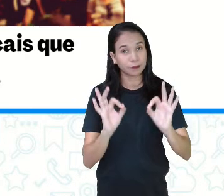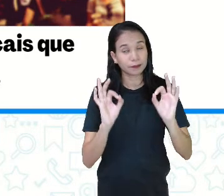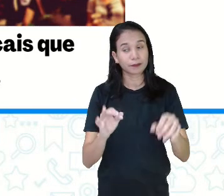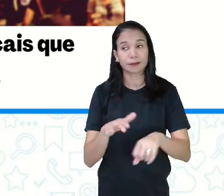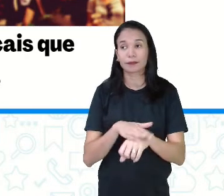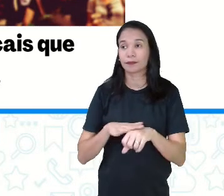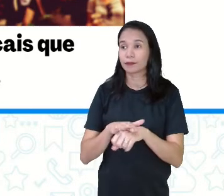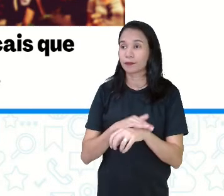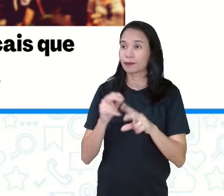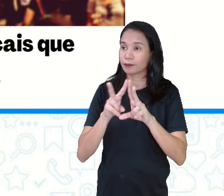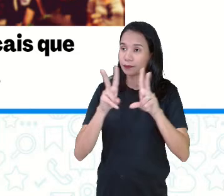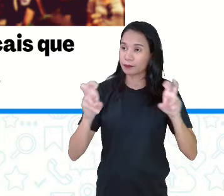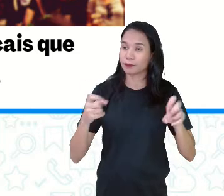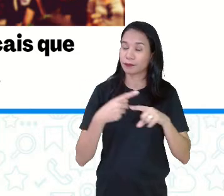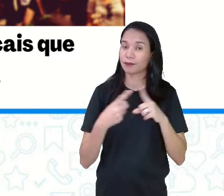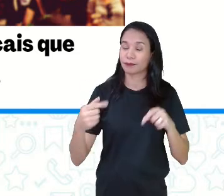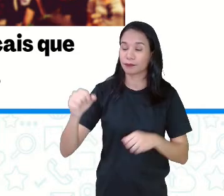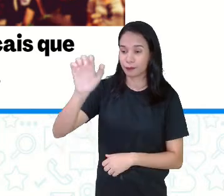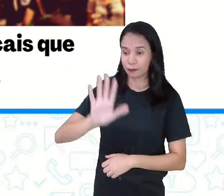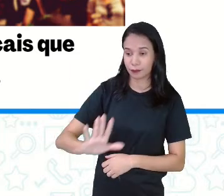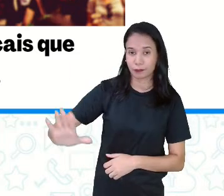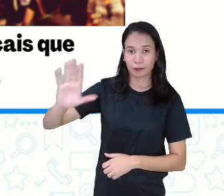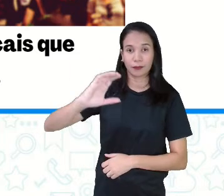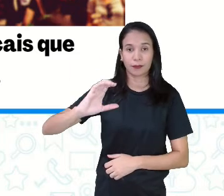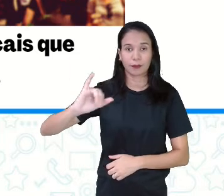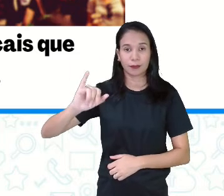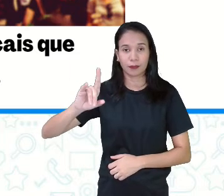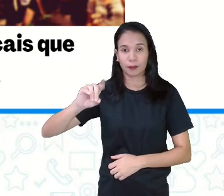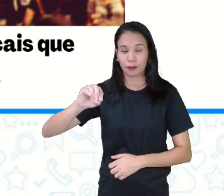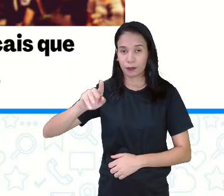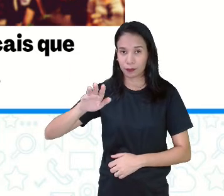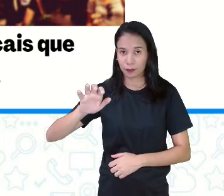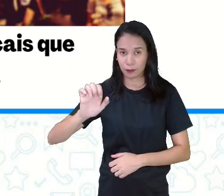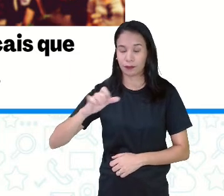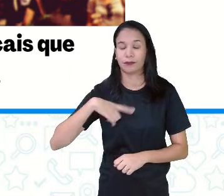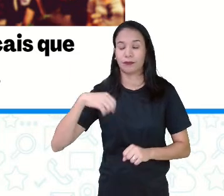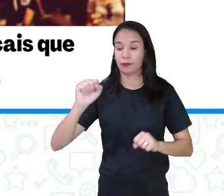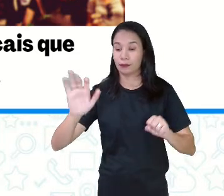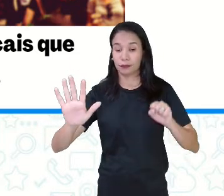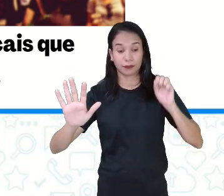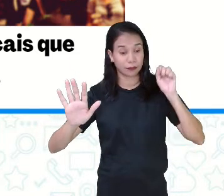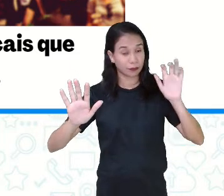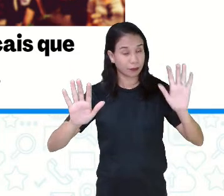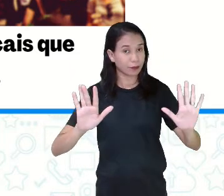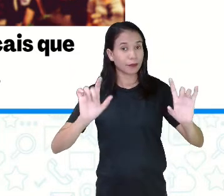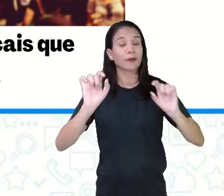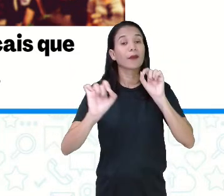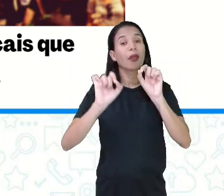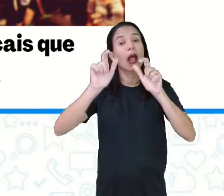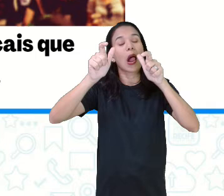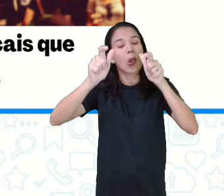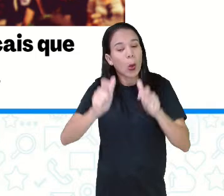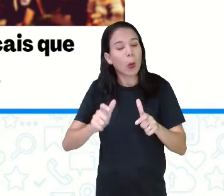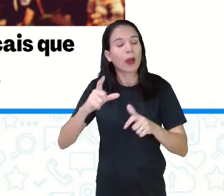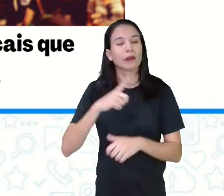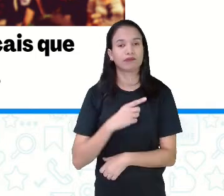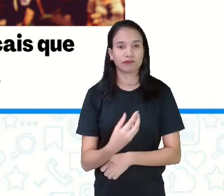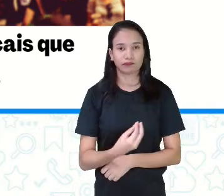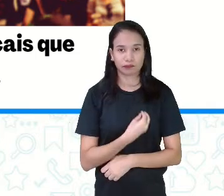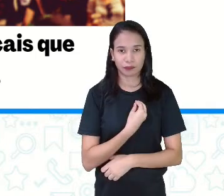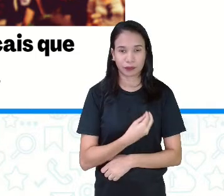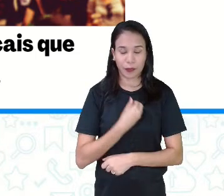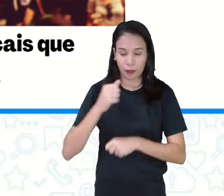sobre elas. Paisagens do campo e da cidade. Podemos definir campo e cidade como locais que abrigam